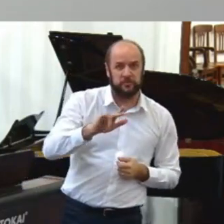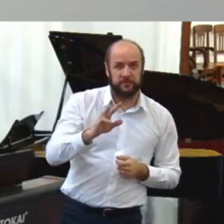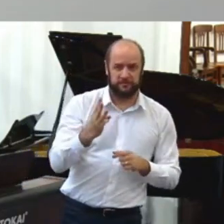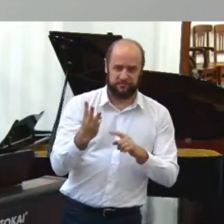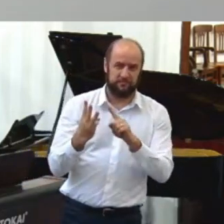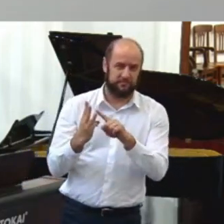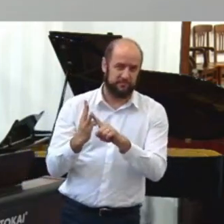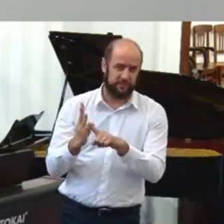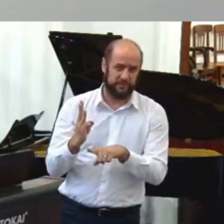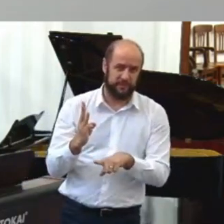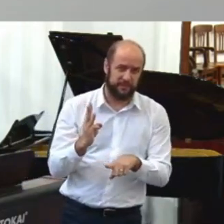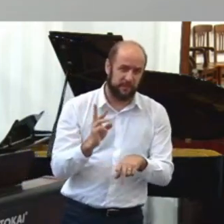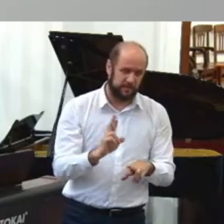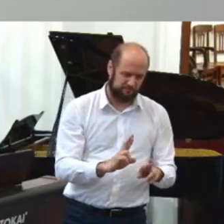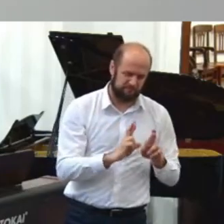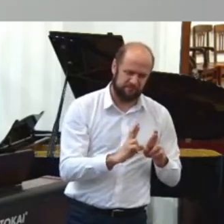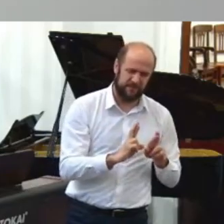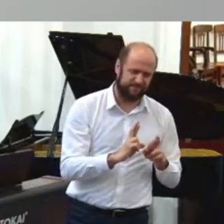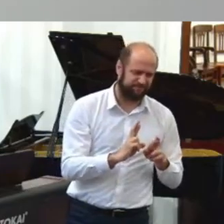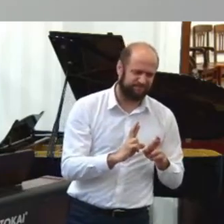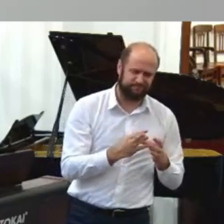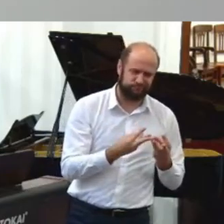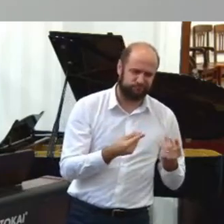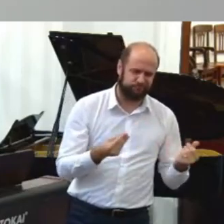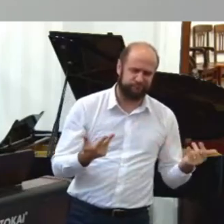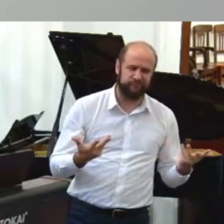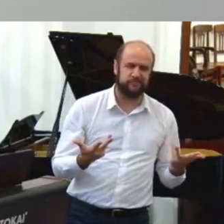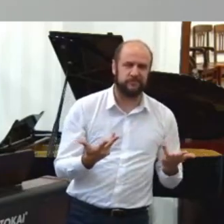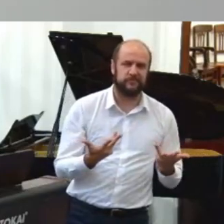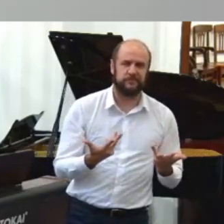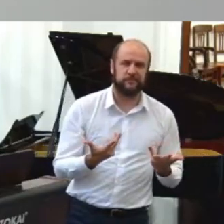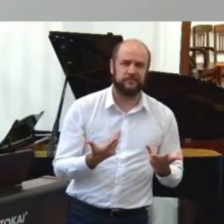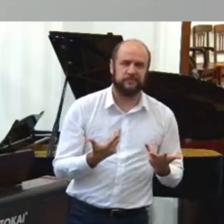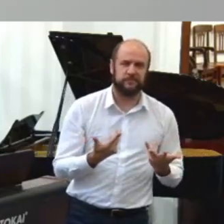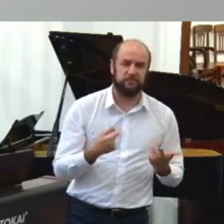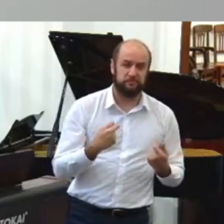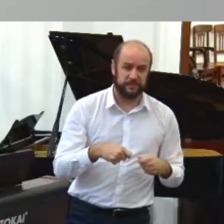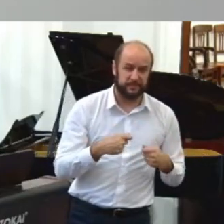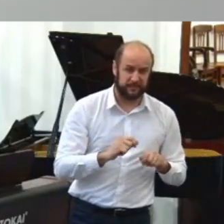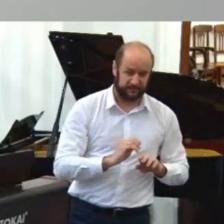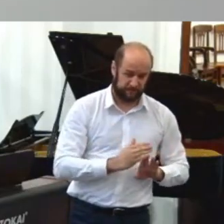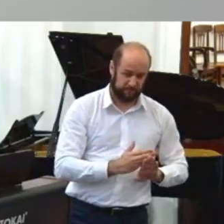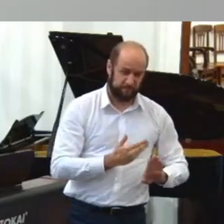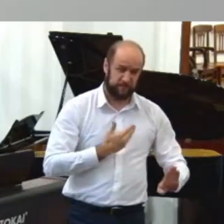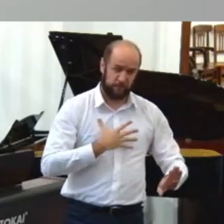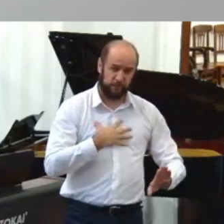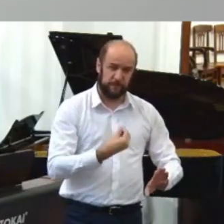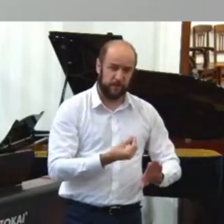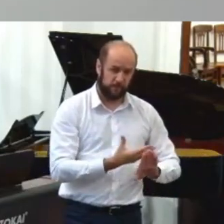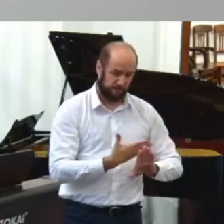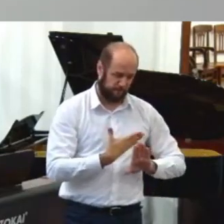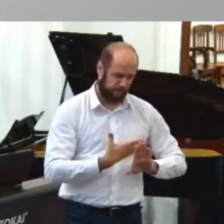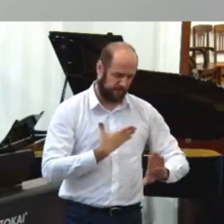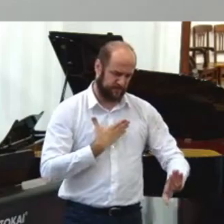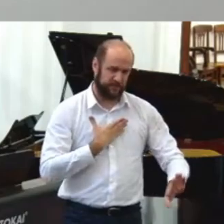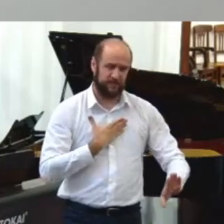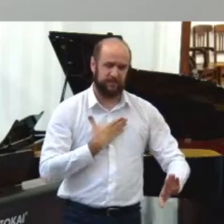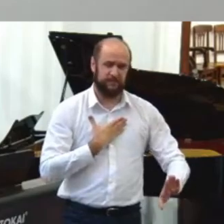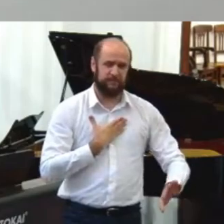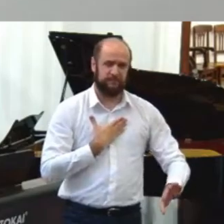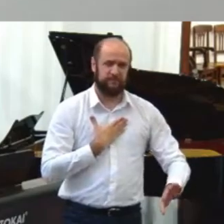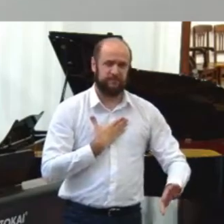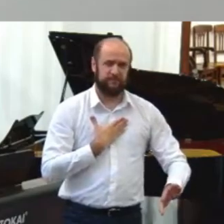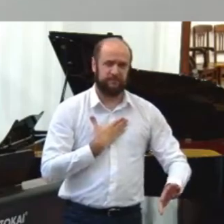esperança. Nesse momento, Joquebede se afasta do seu filho, precisa se afastar do seu filho.